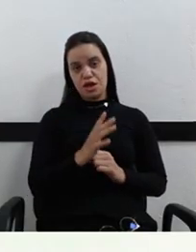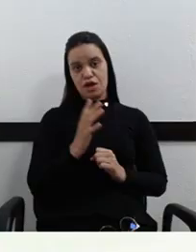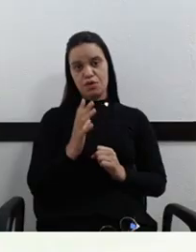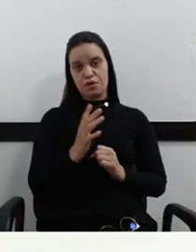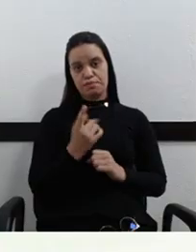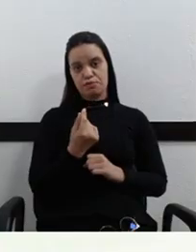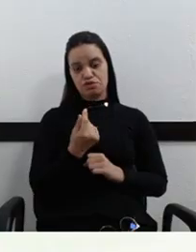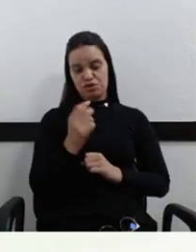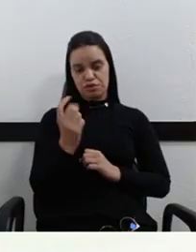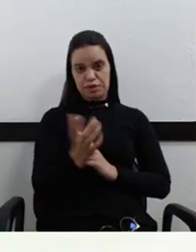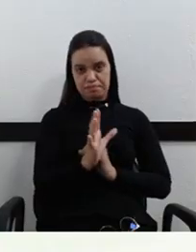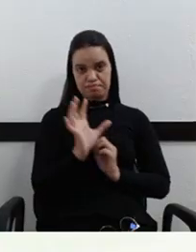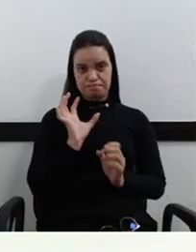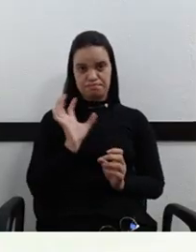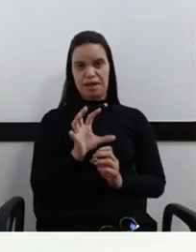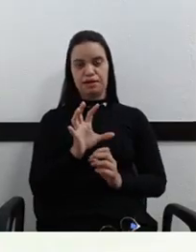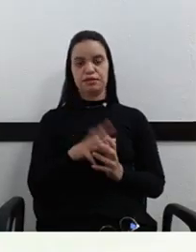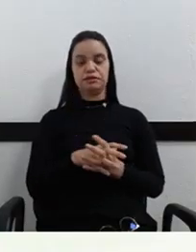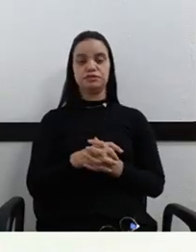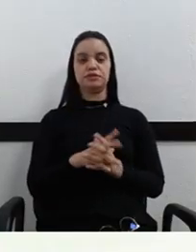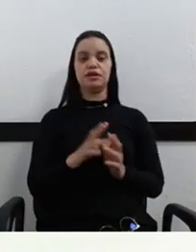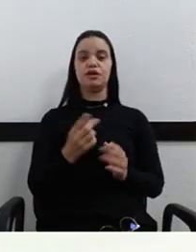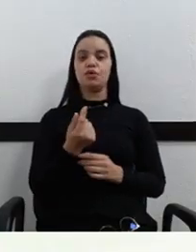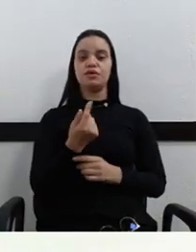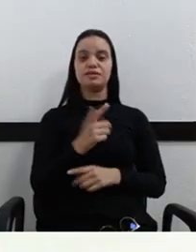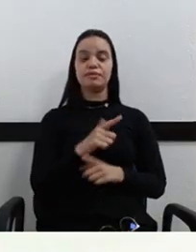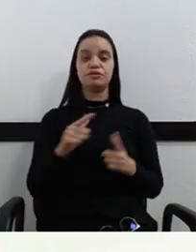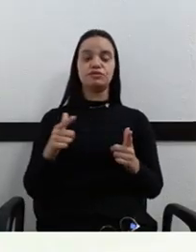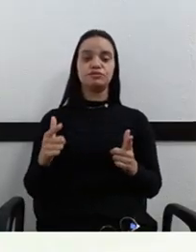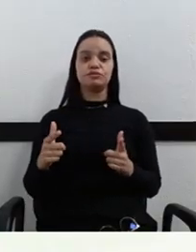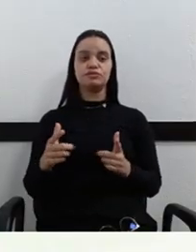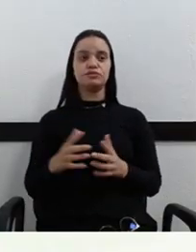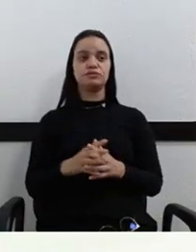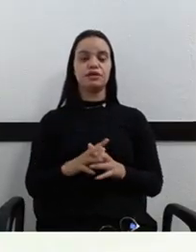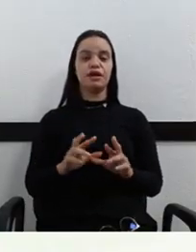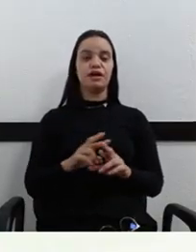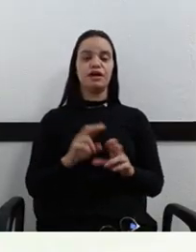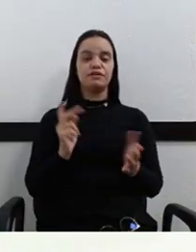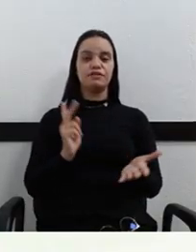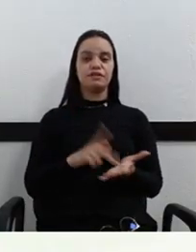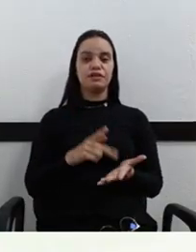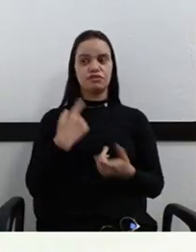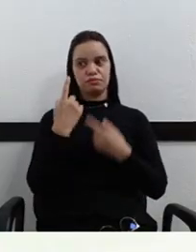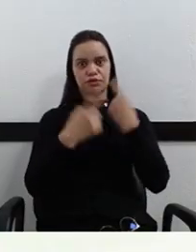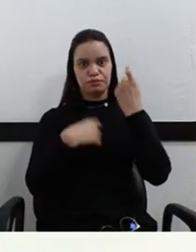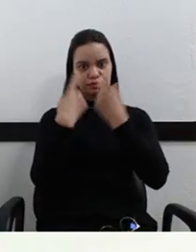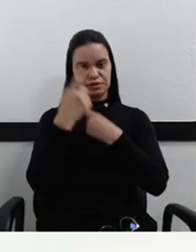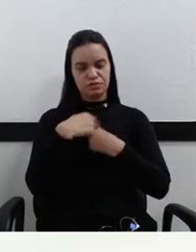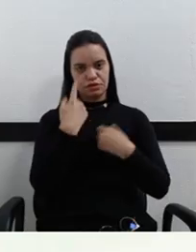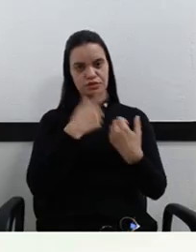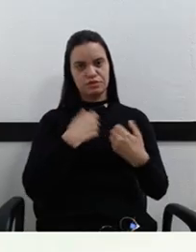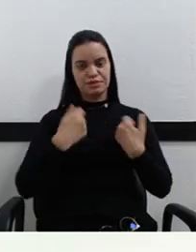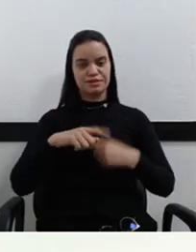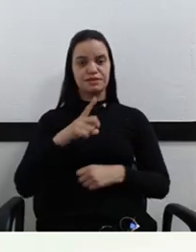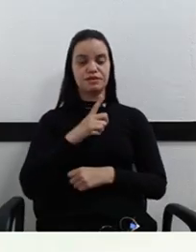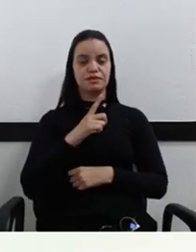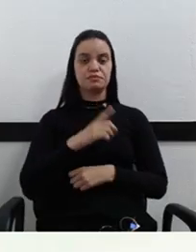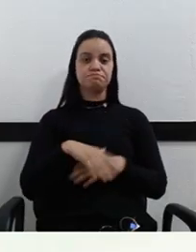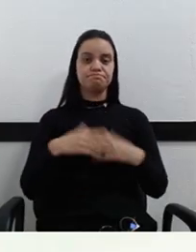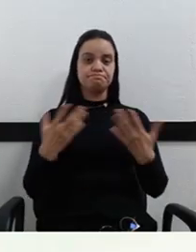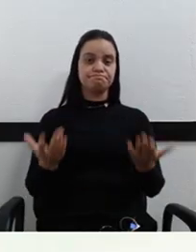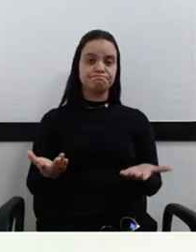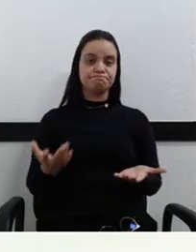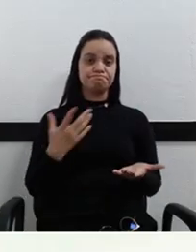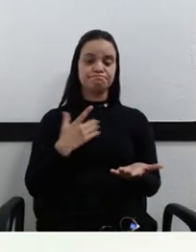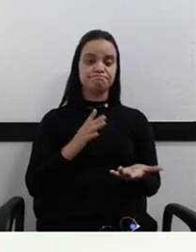senhora mencionando que não tem orçamento para isso, de fato é uma preocupação que a gente precisa ter. E aí, a gestão vai